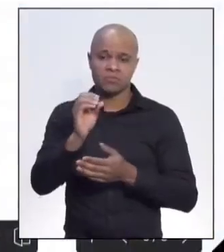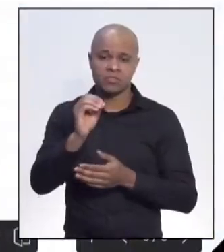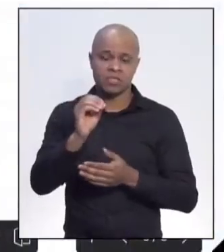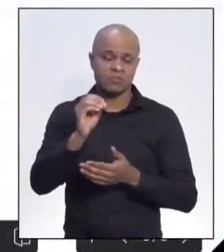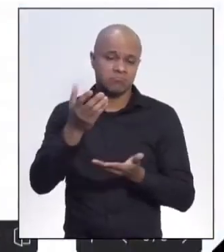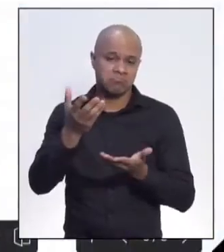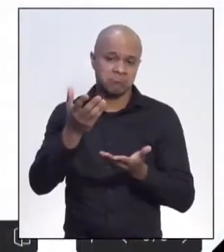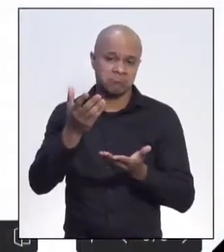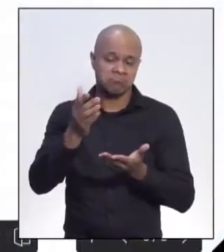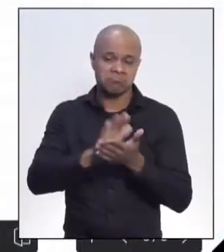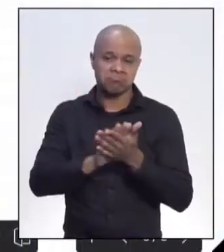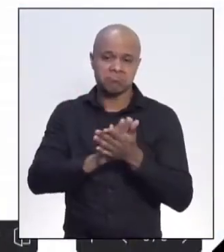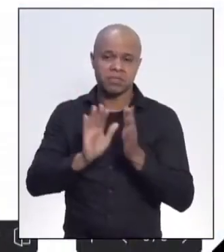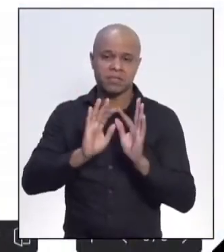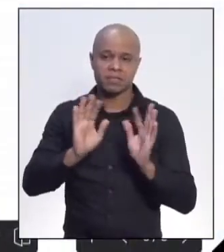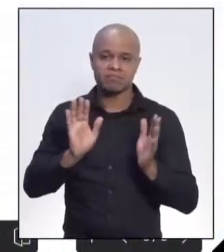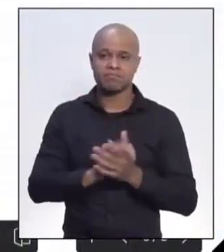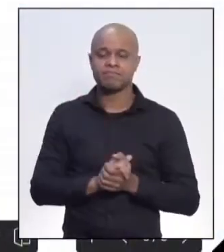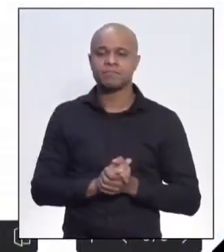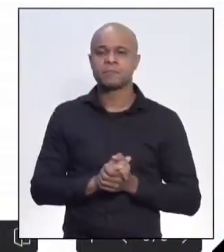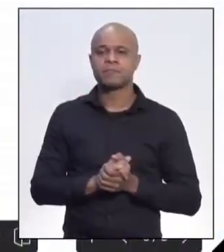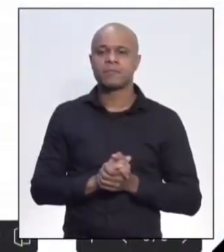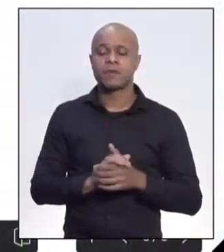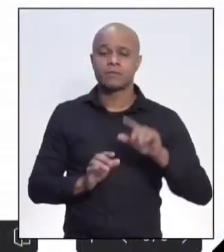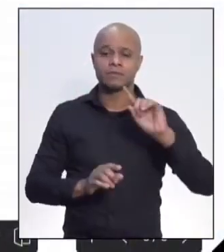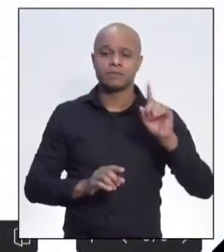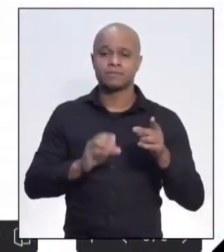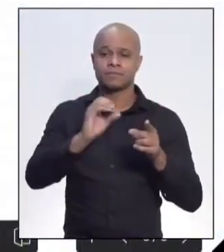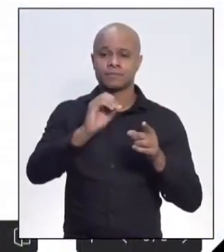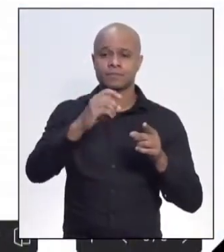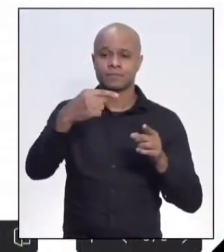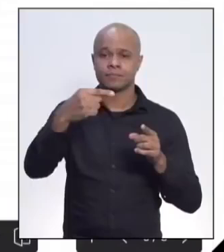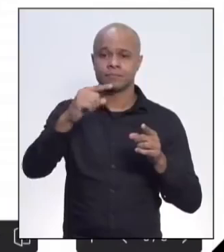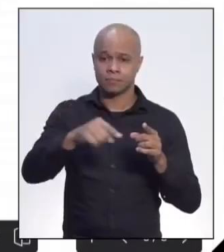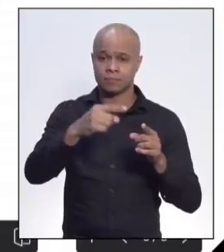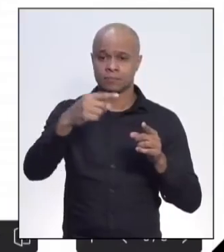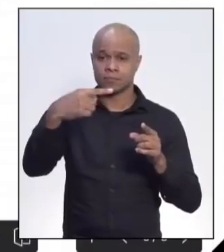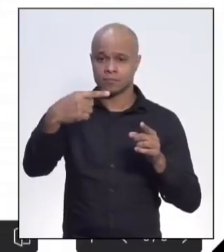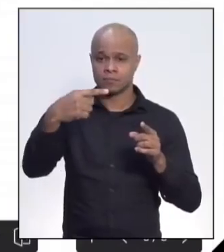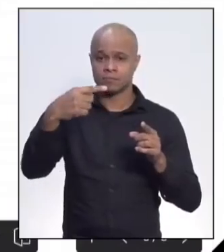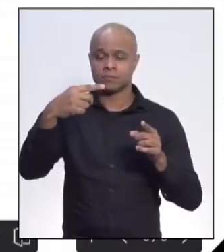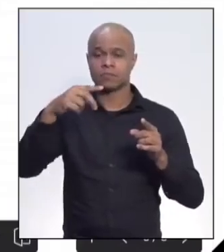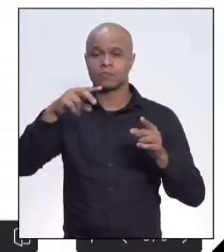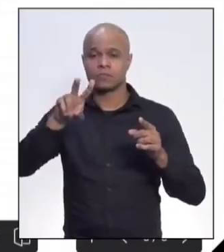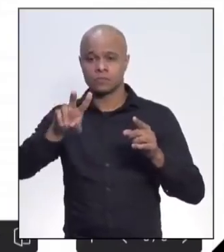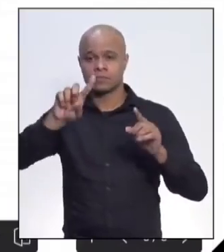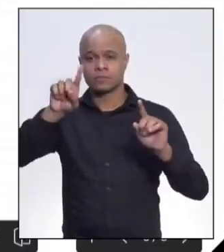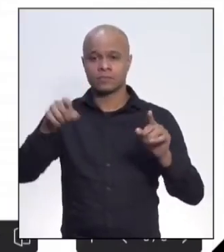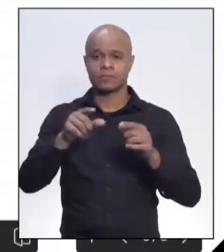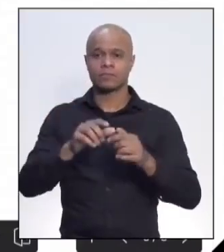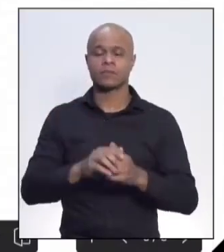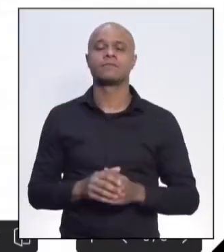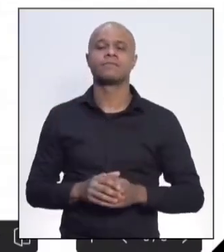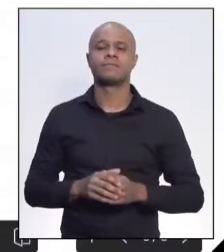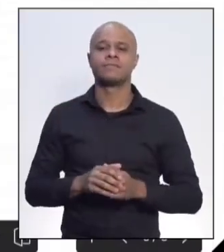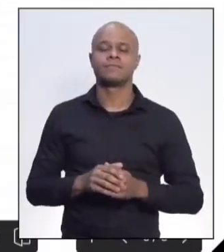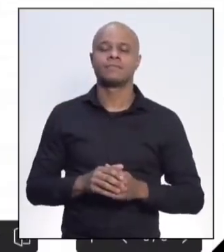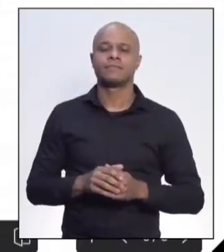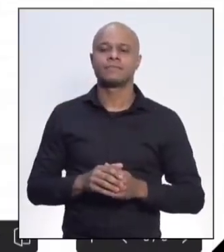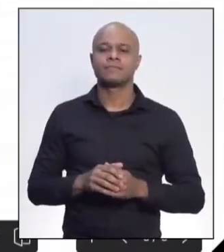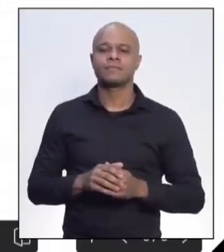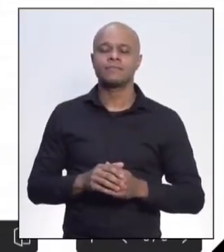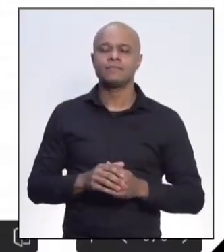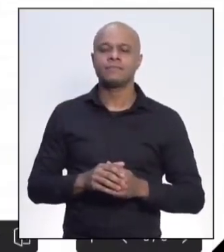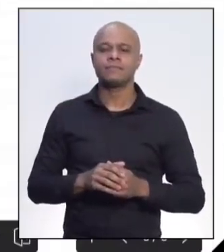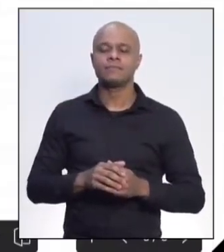ordenado, 0 e menos 2. Terceiro, no lugar do x, 1. Então,